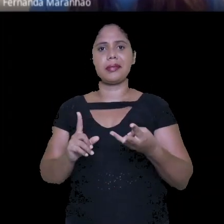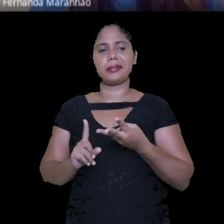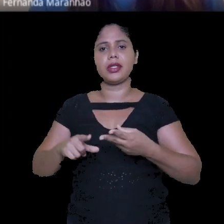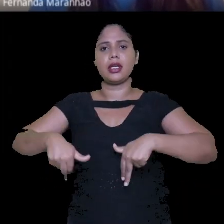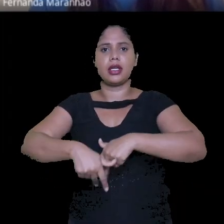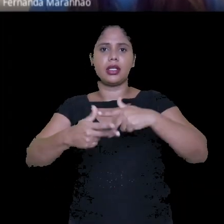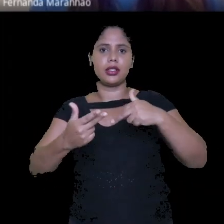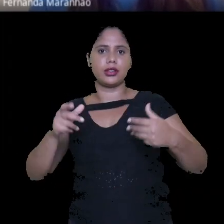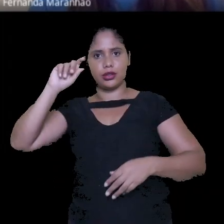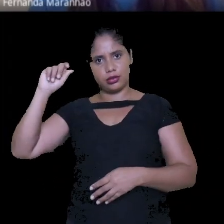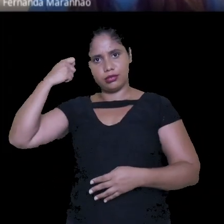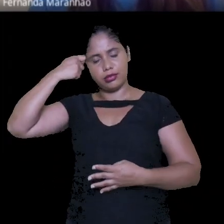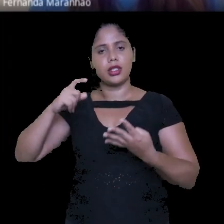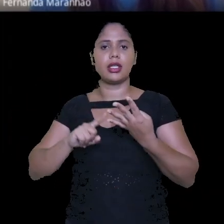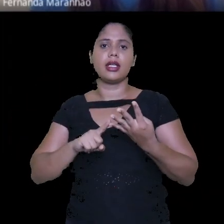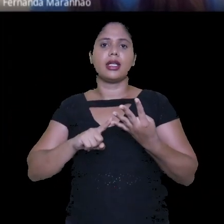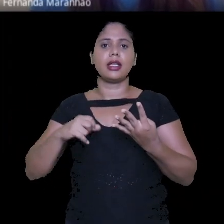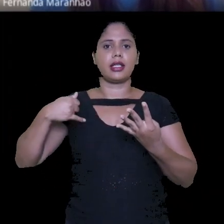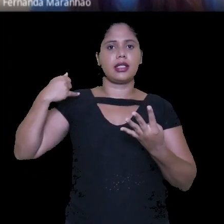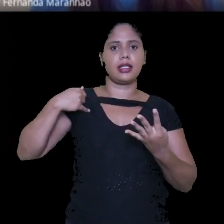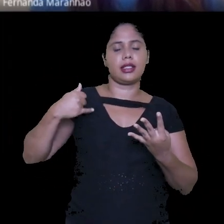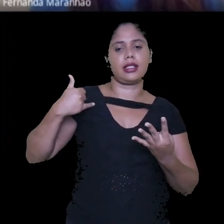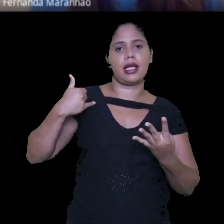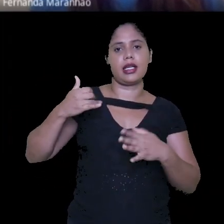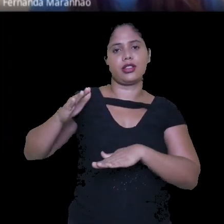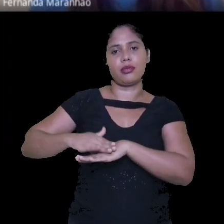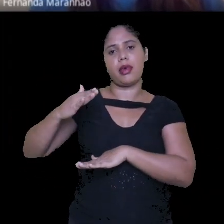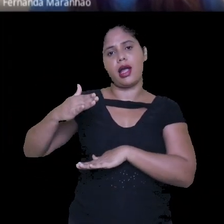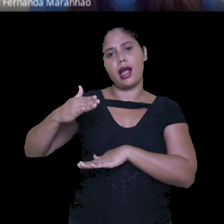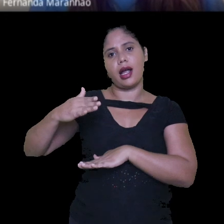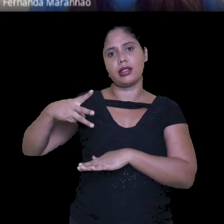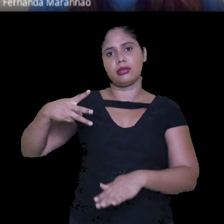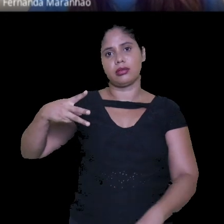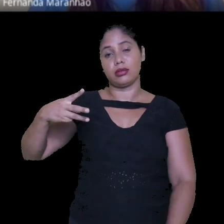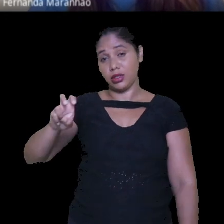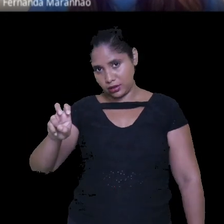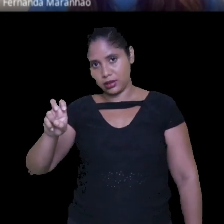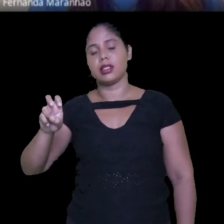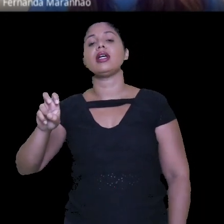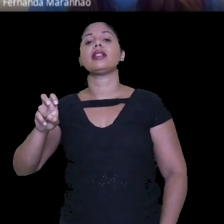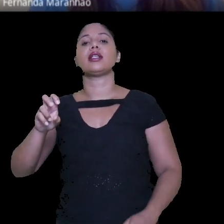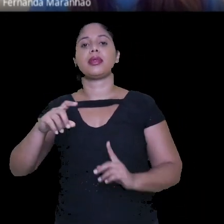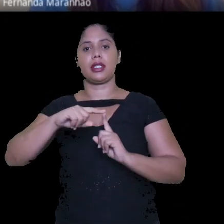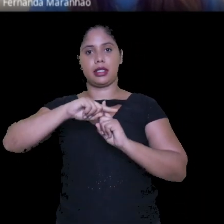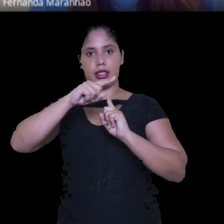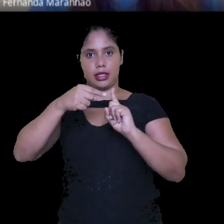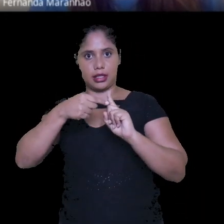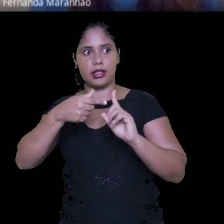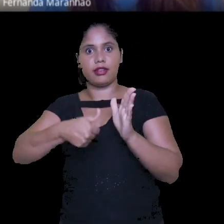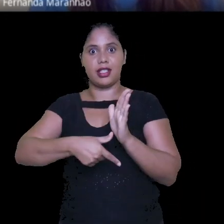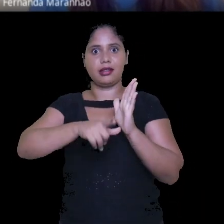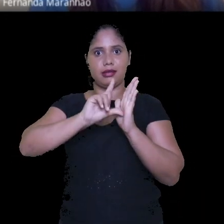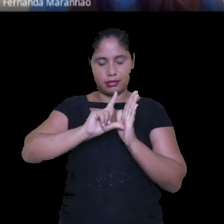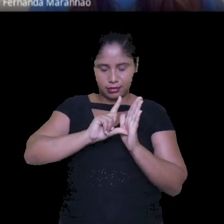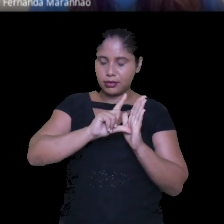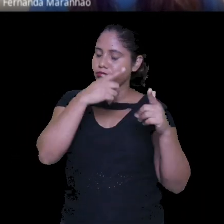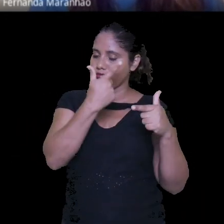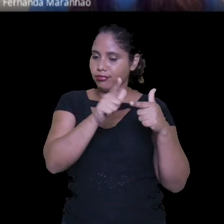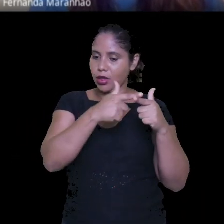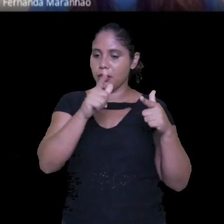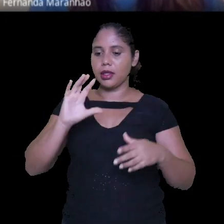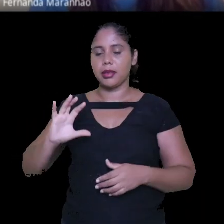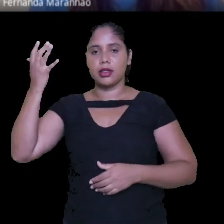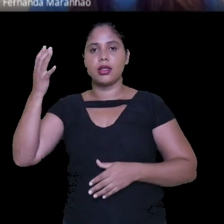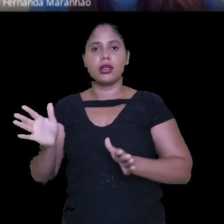próximo slide traz uma tabela descrevendo exatamente que medicações devem ser usadas para a profilaxia da